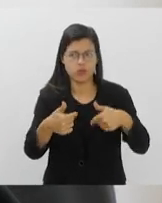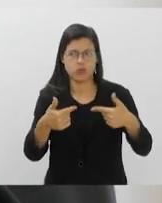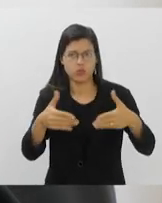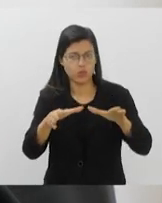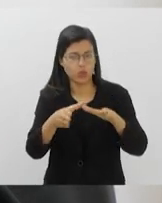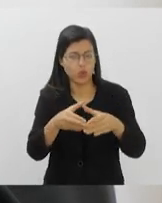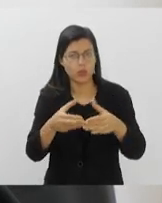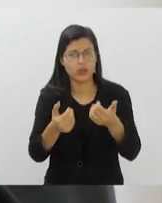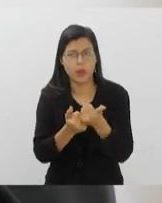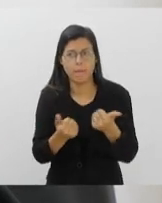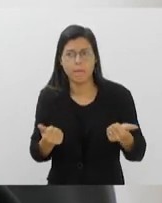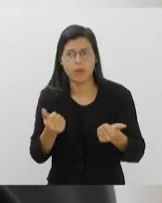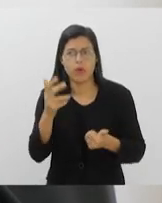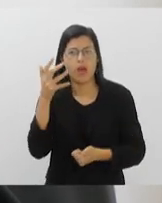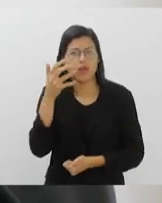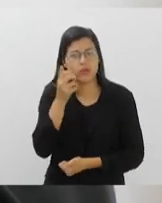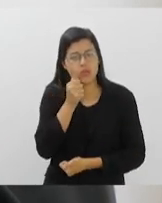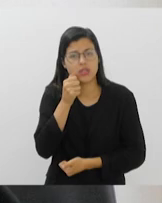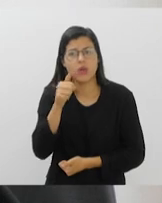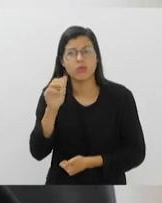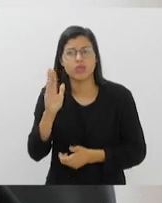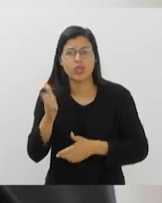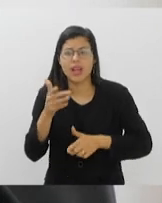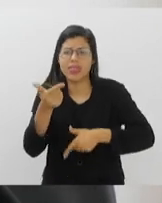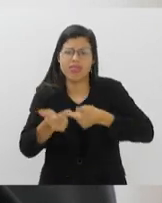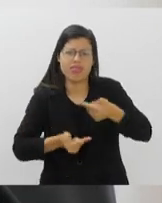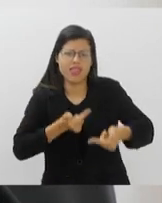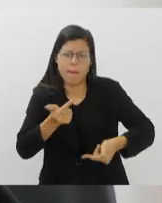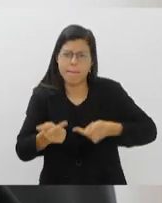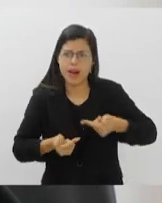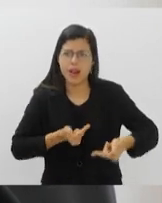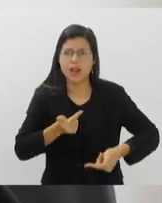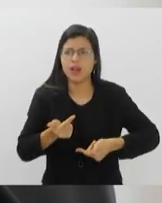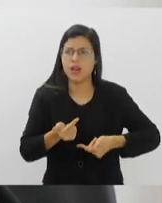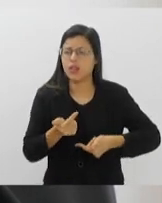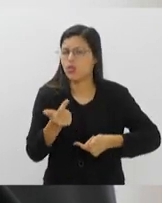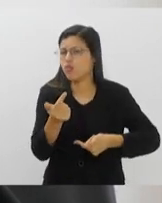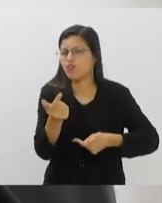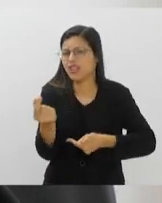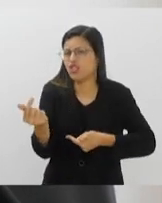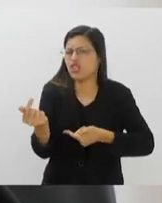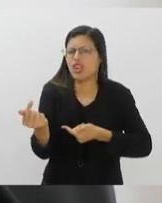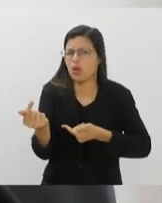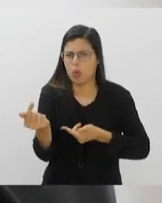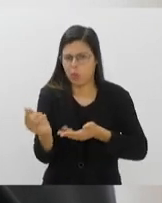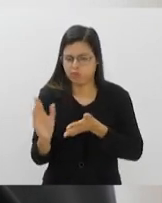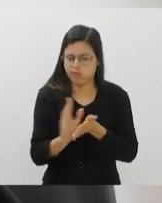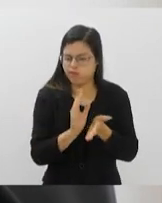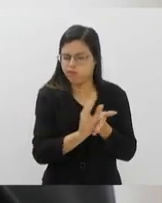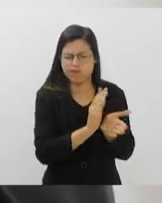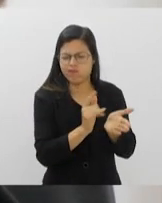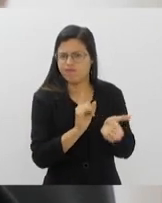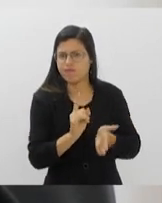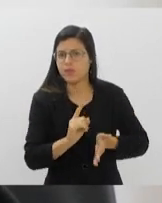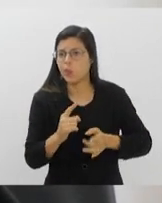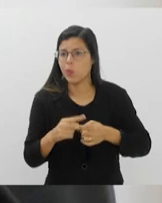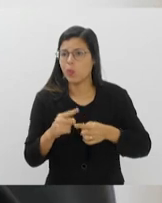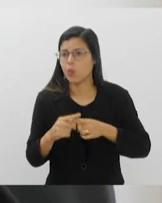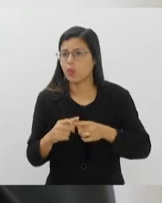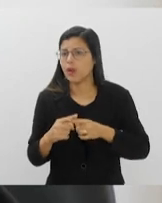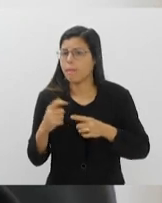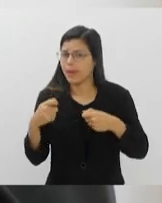adoção que estão já trabalhando mesmo sem recursos porque tudo passa por